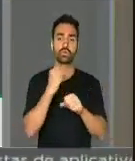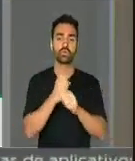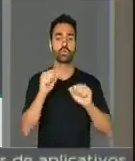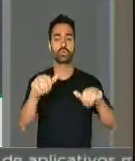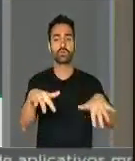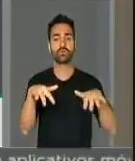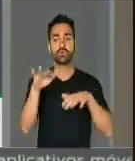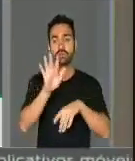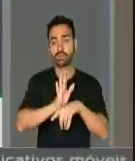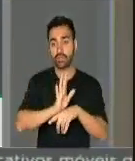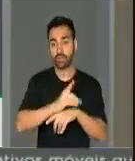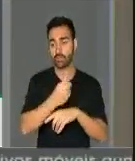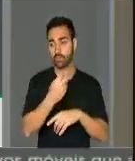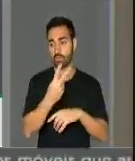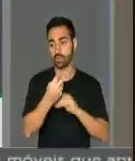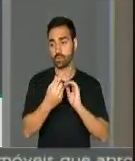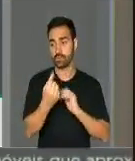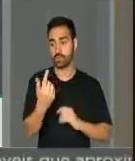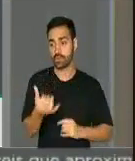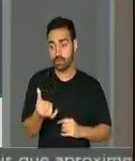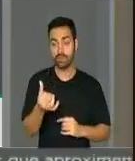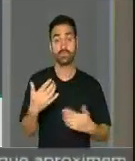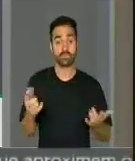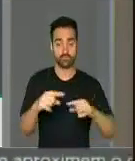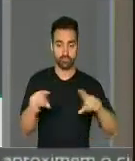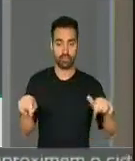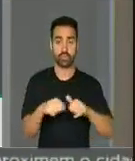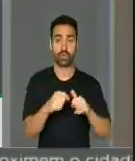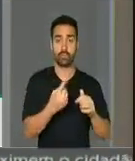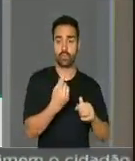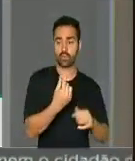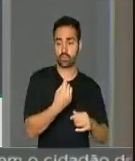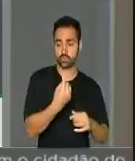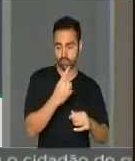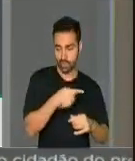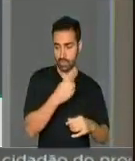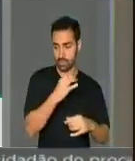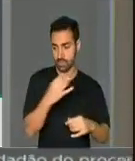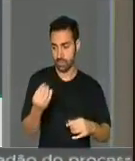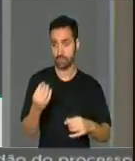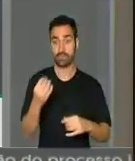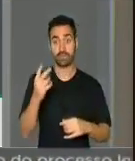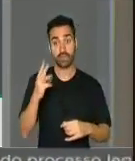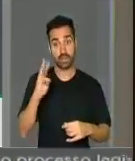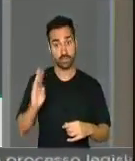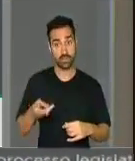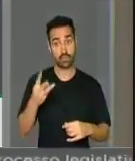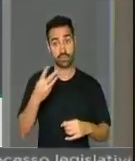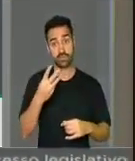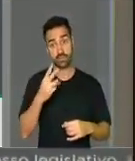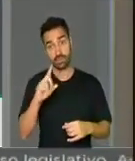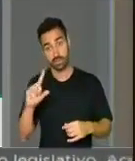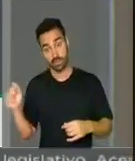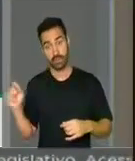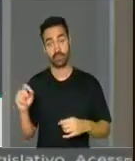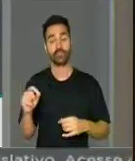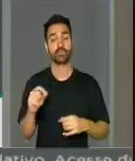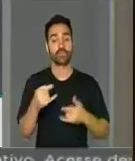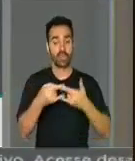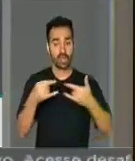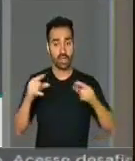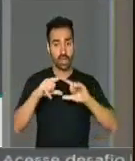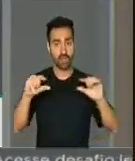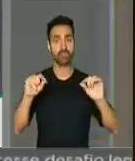2002 a 2016 fez com que o número de salas crescesse de 1.600 a 3.100 e os ingressos vendidos na mesma